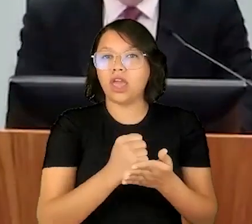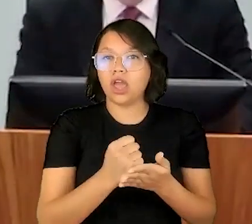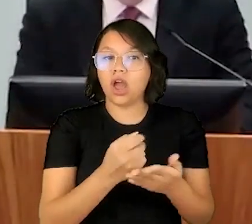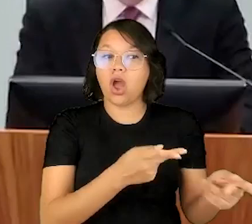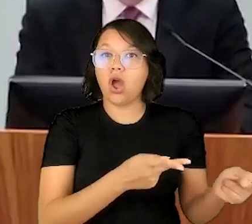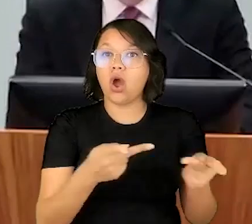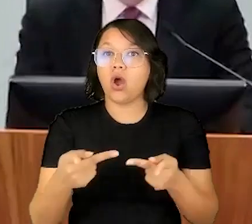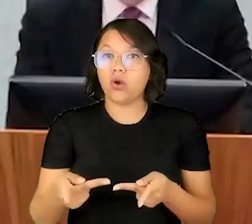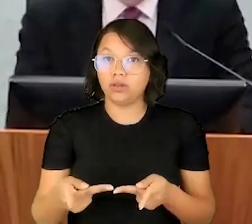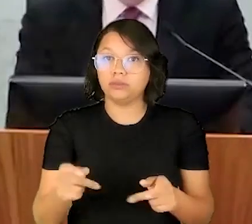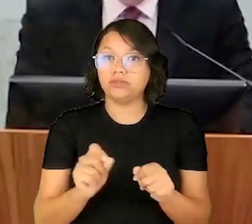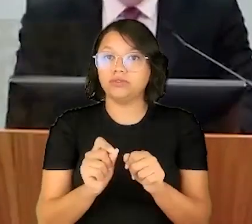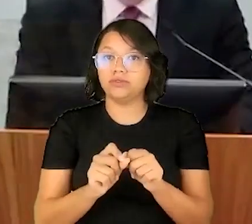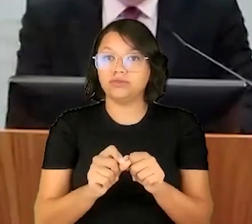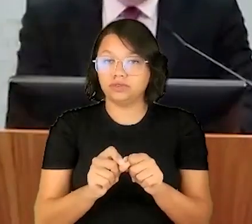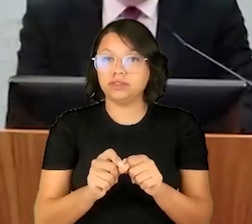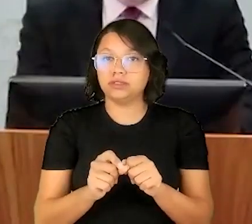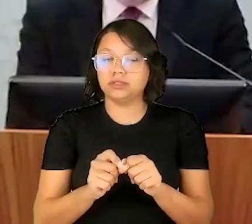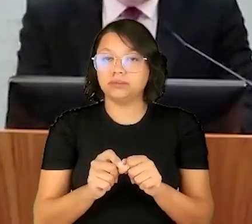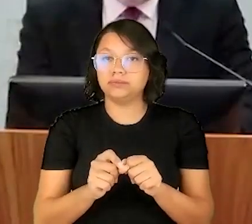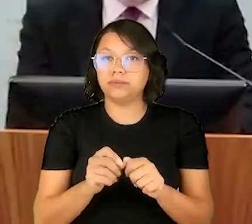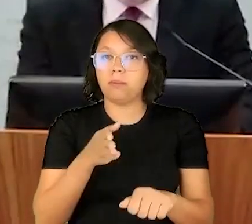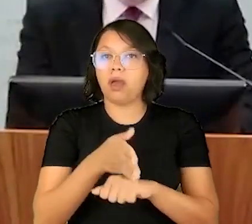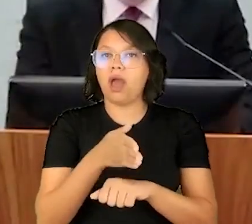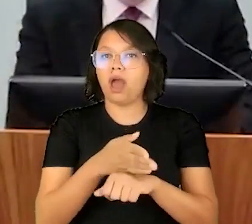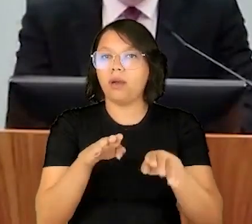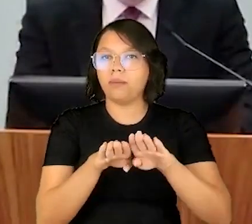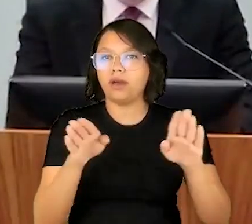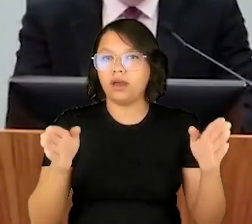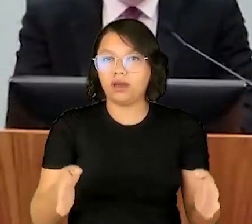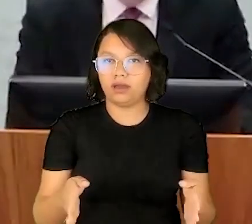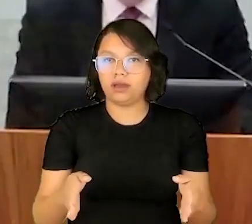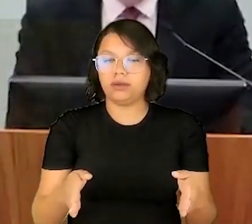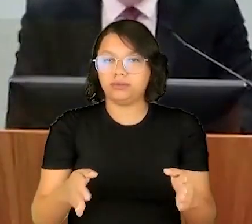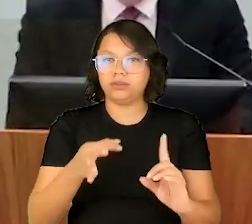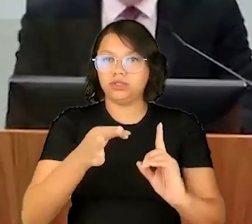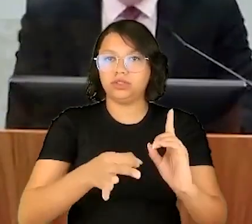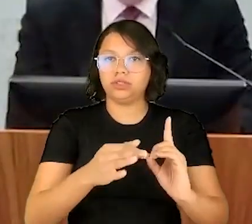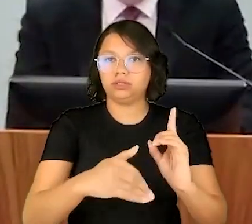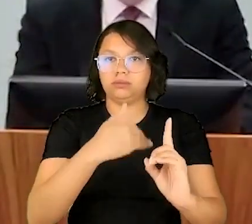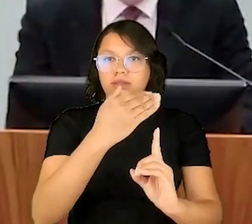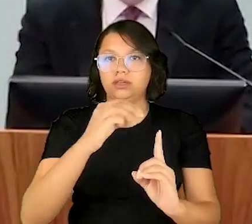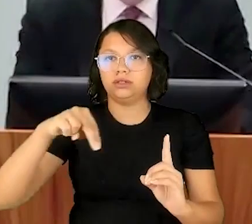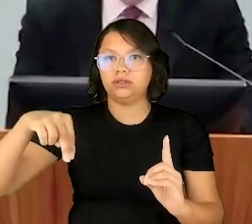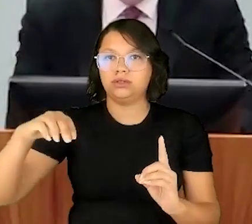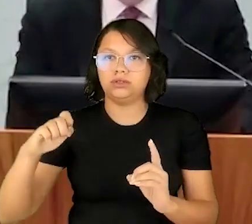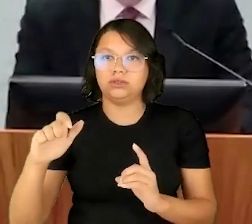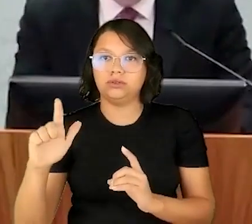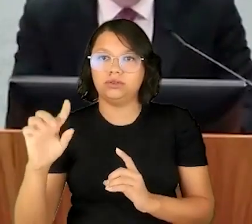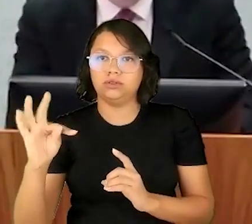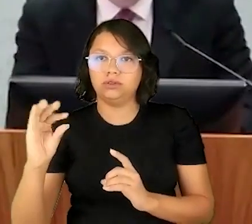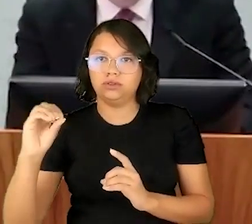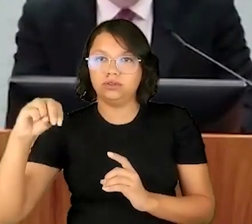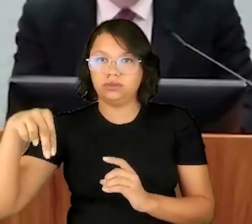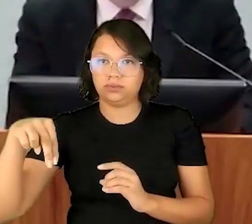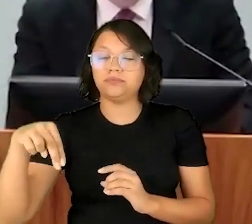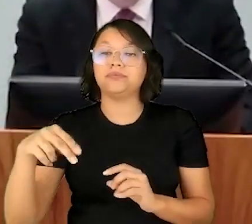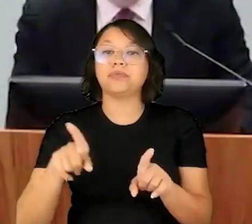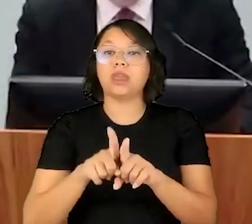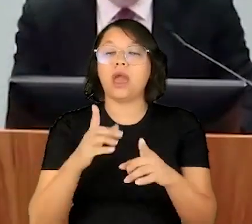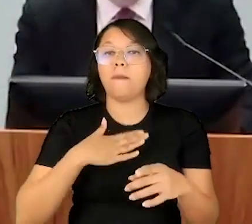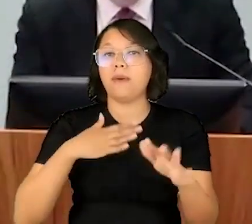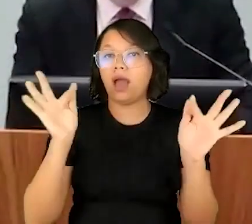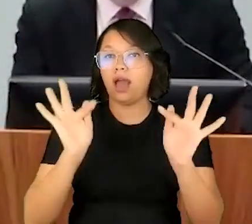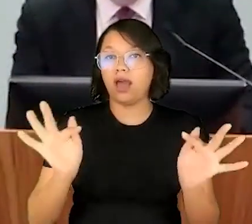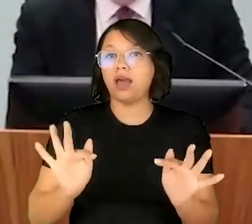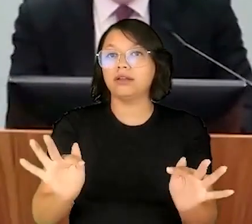para integrar a mesa o desembargador Nelton dos Santos, que está aqui conosco, gentileza, se puder, que também, para minha alegria, também é